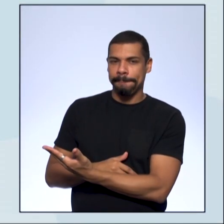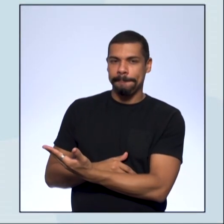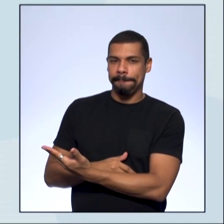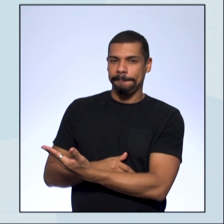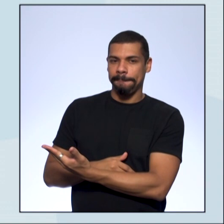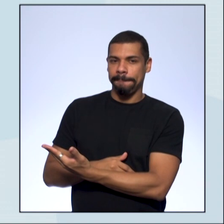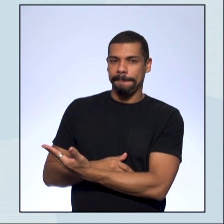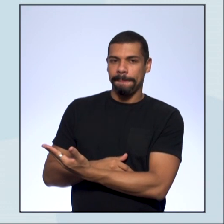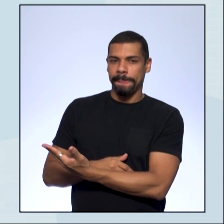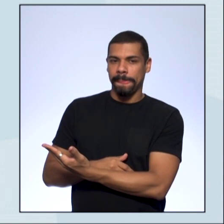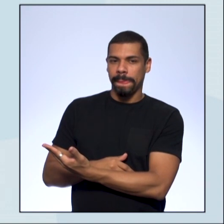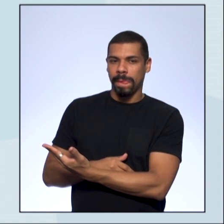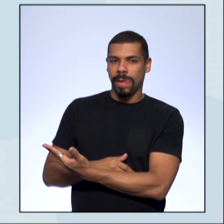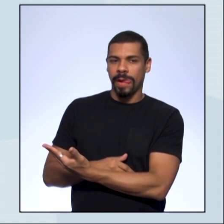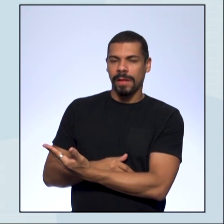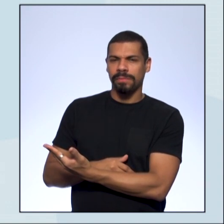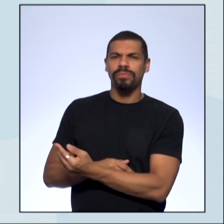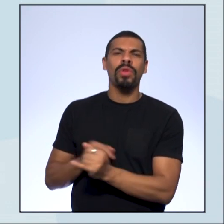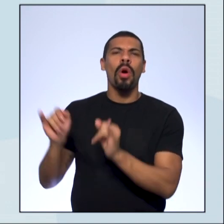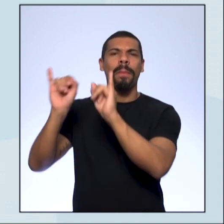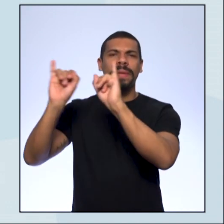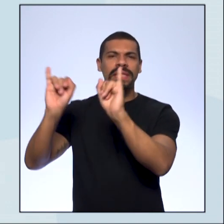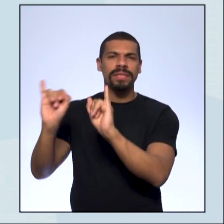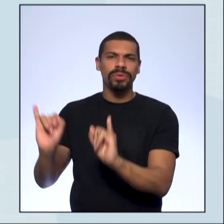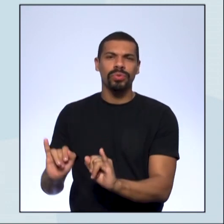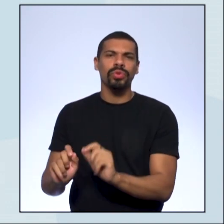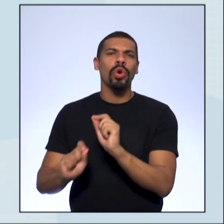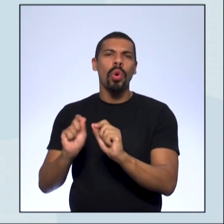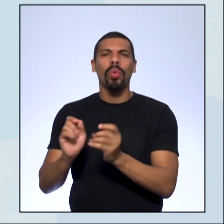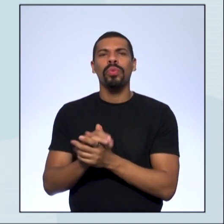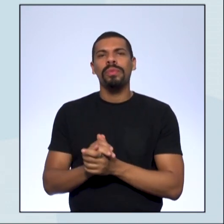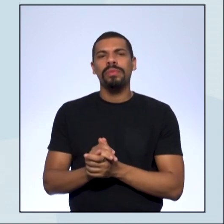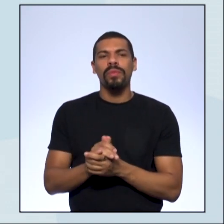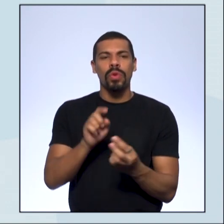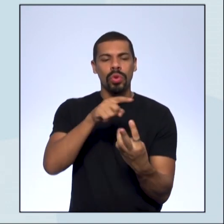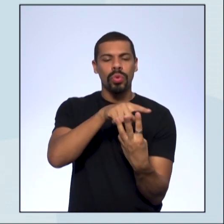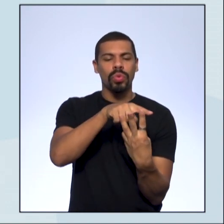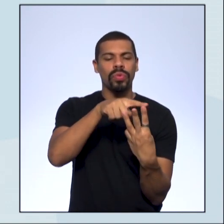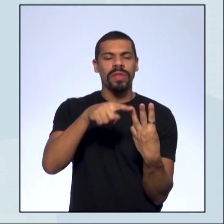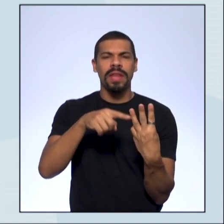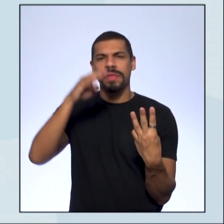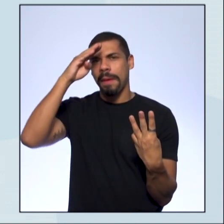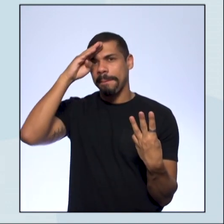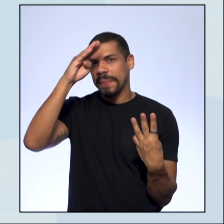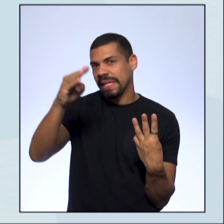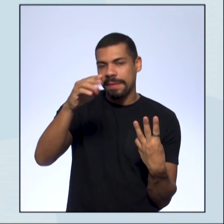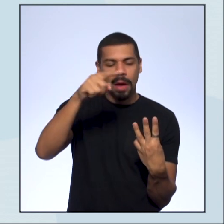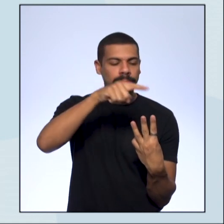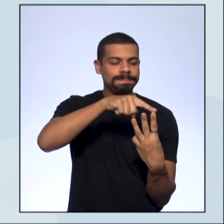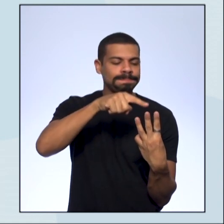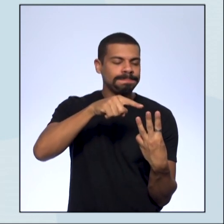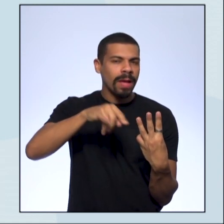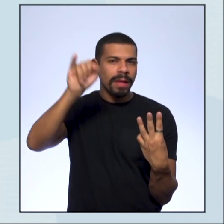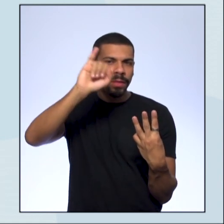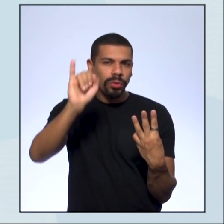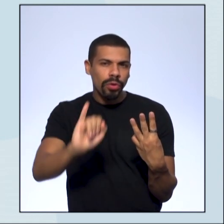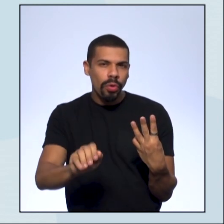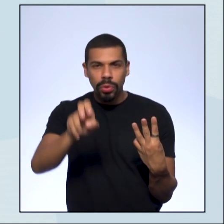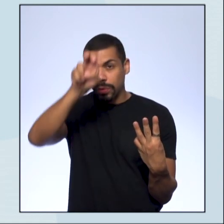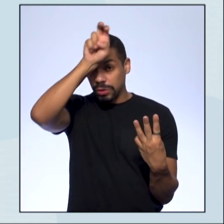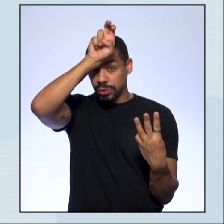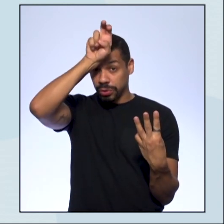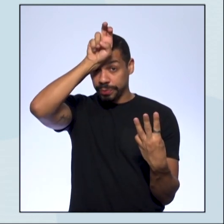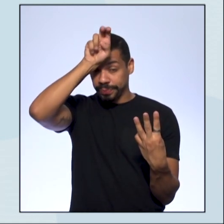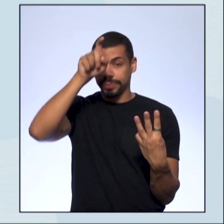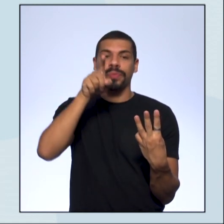estatueta aí, que tem a imagem dos 3 principais deuses da mitologia egípcia, tá? Nós temos o Osíris,